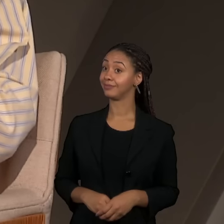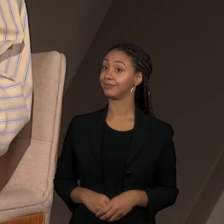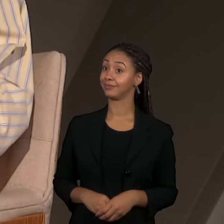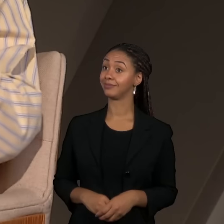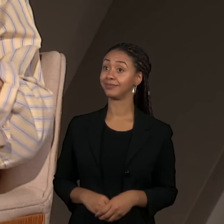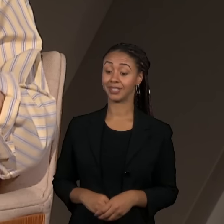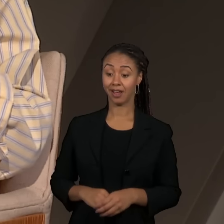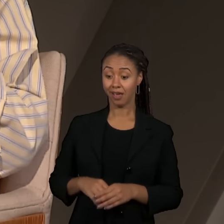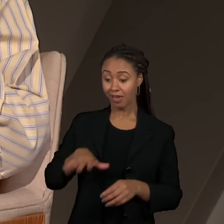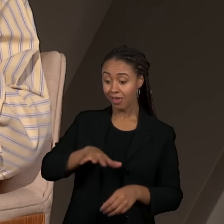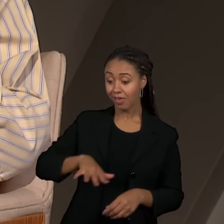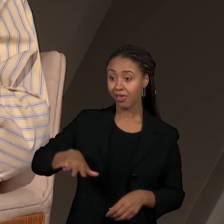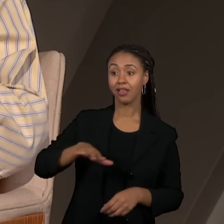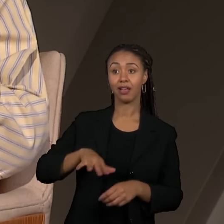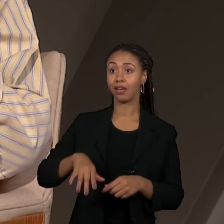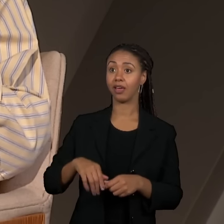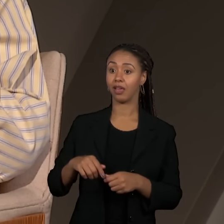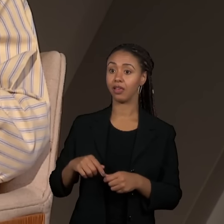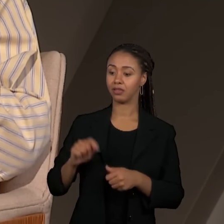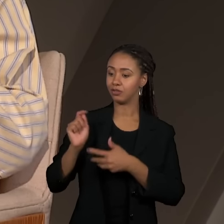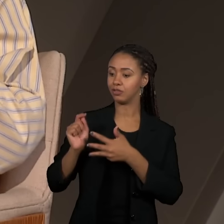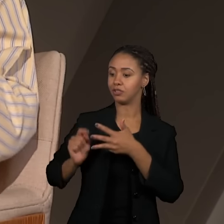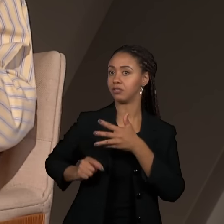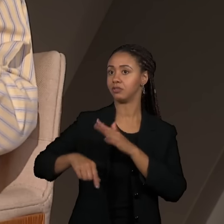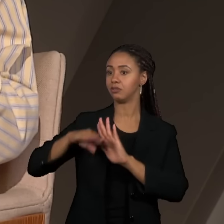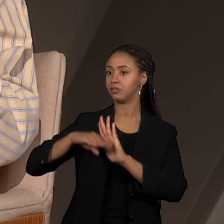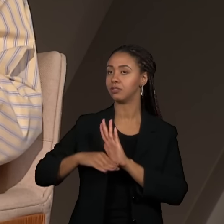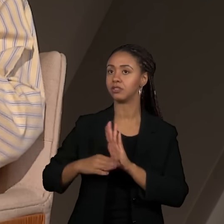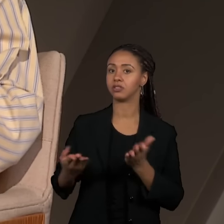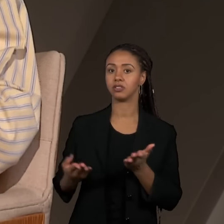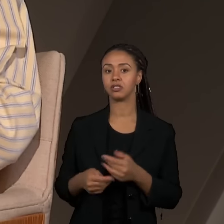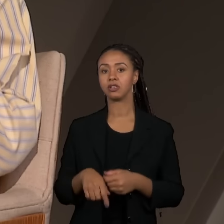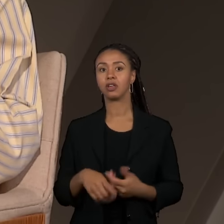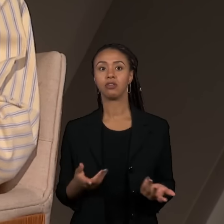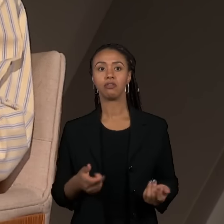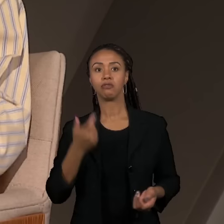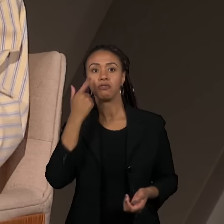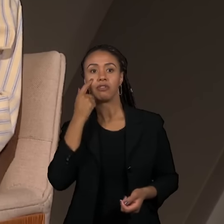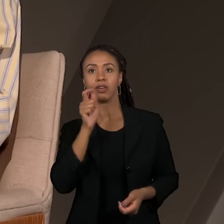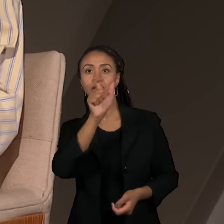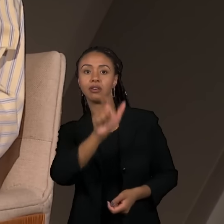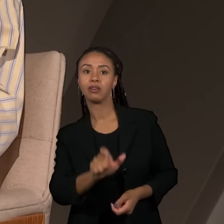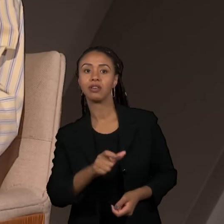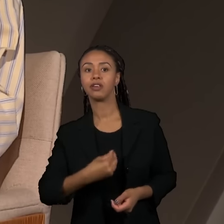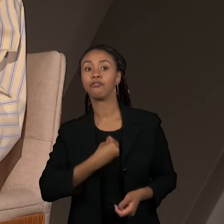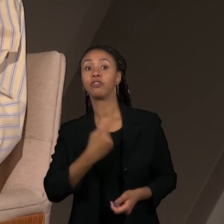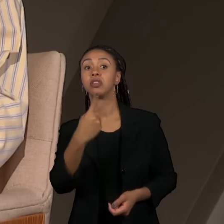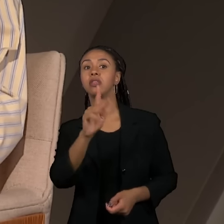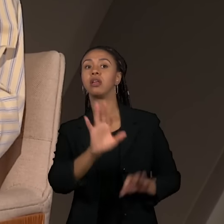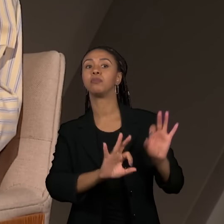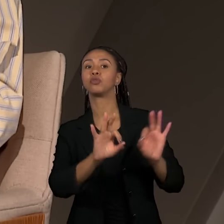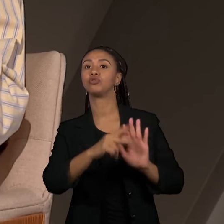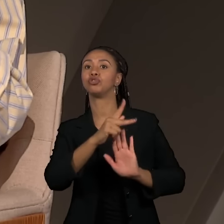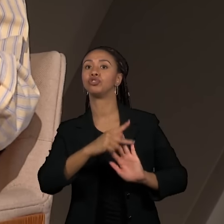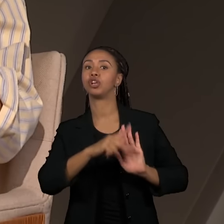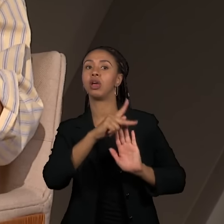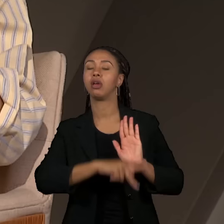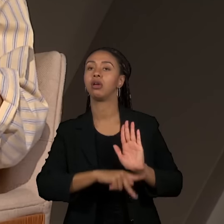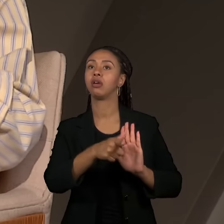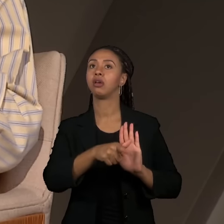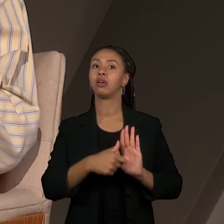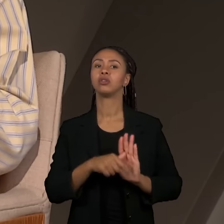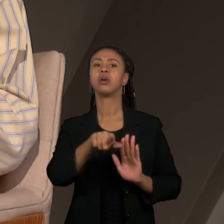dessas coisas das competências né porque você fica vendo a atitude do sujeito quando ele faz o projeto né como ele colabora com